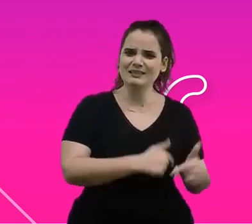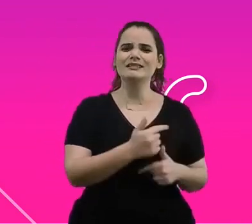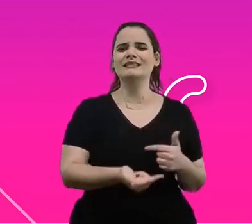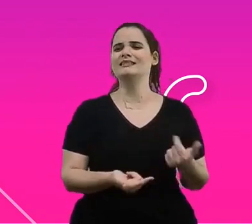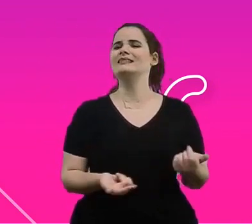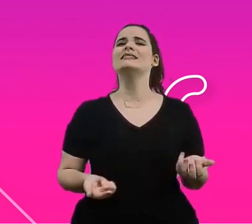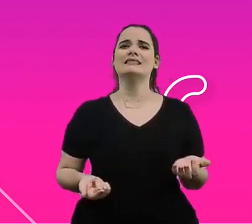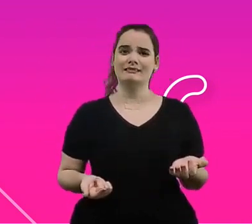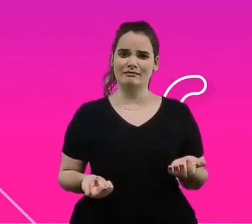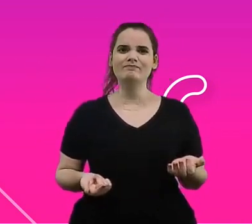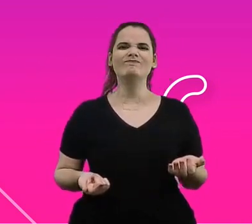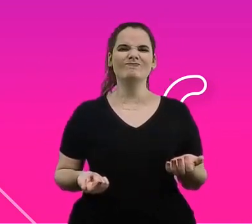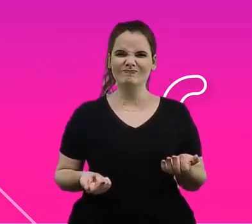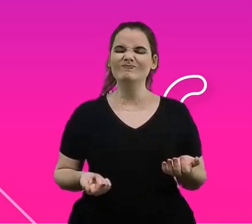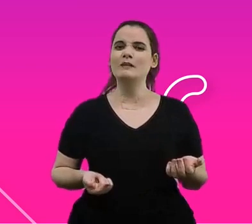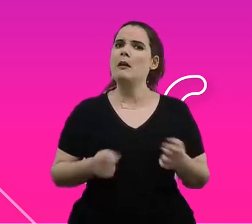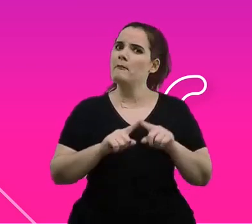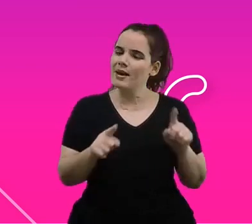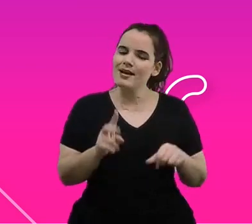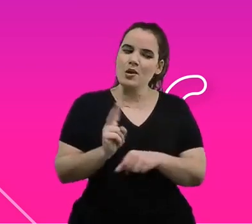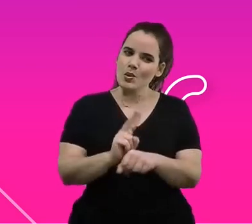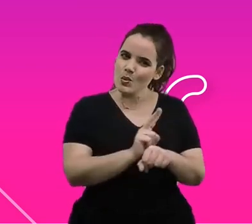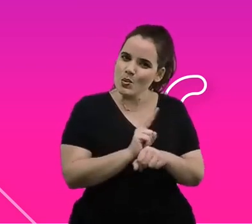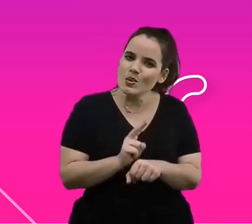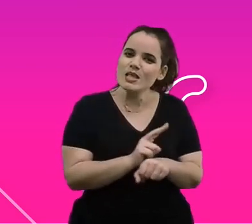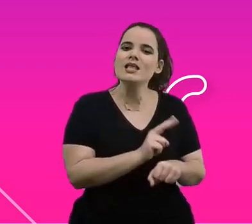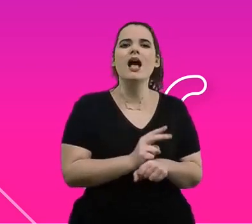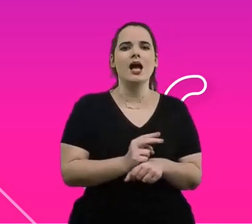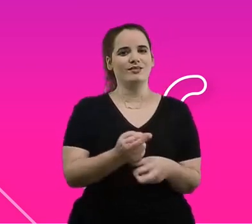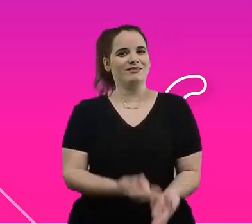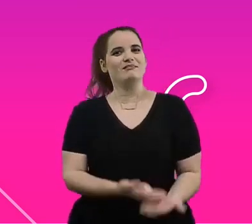produzir e ofertar para a sociedade soluções